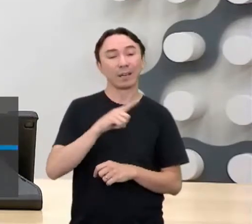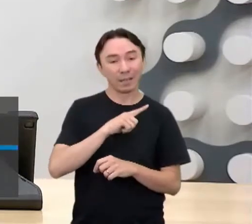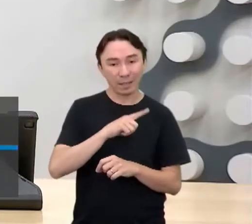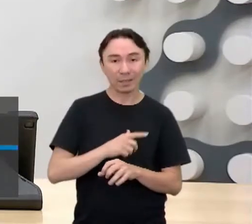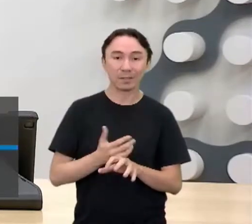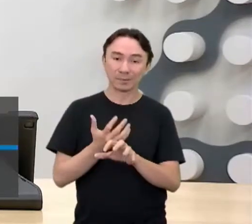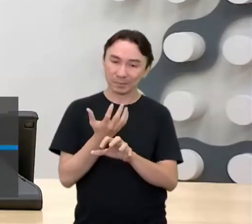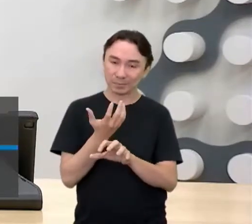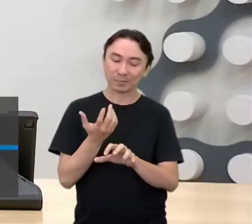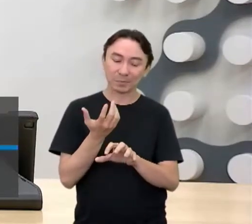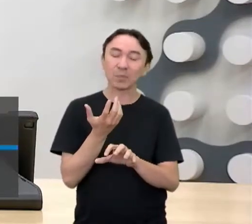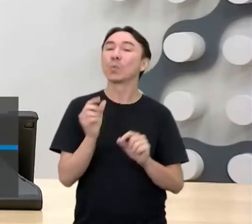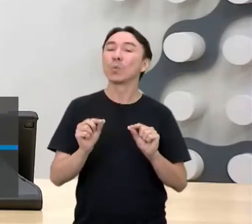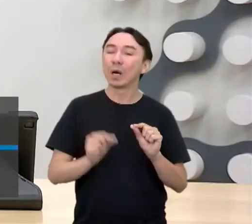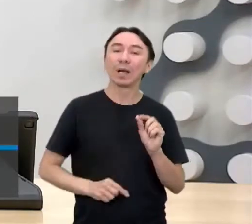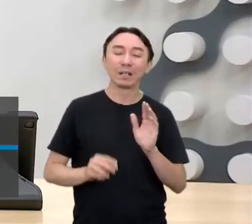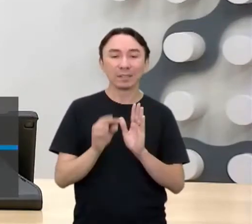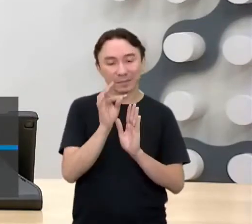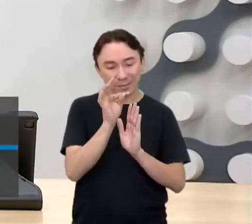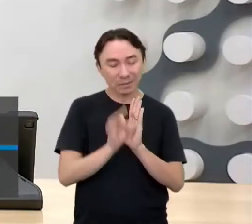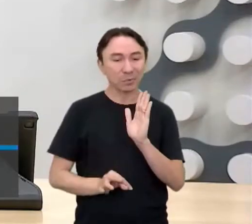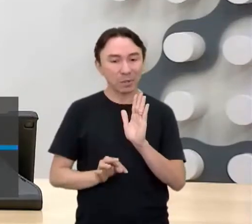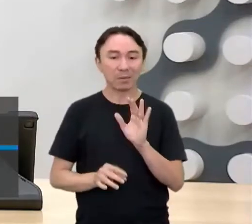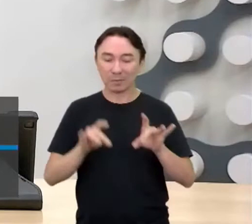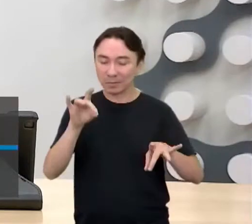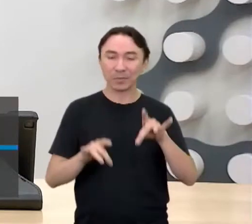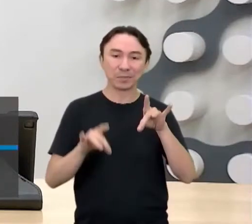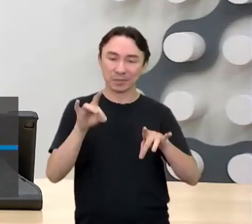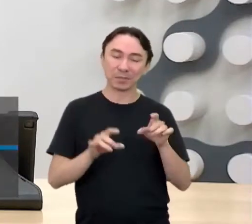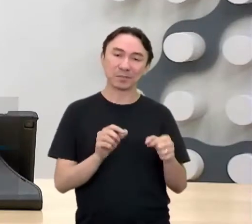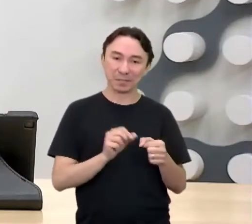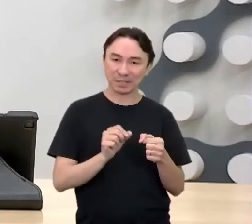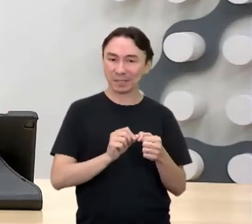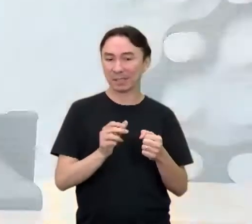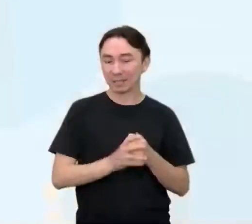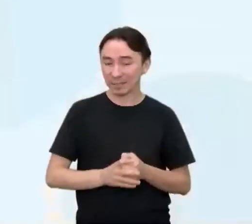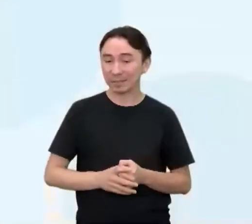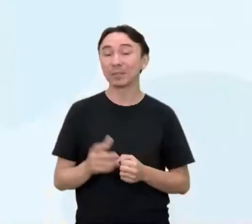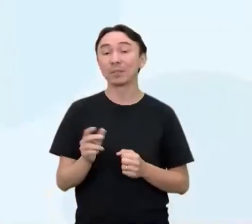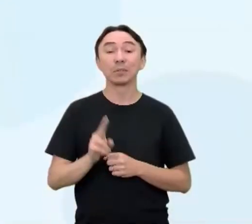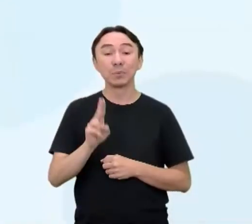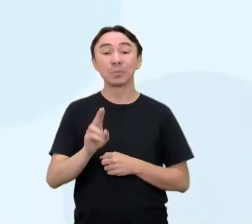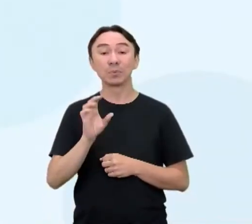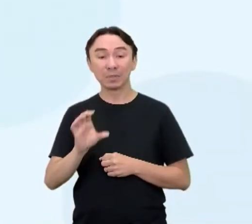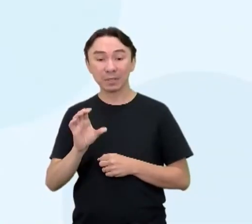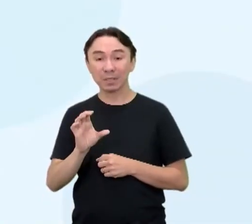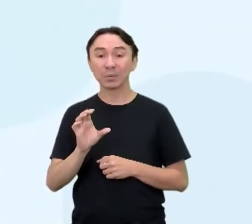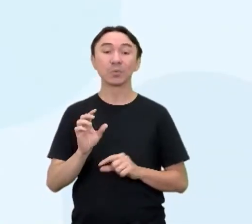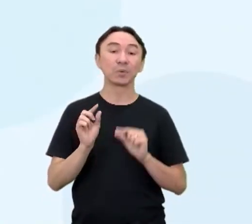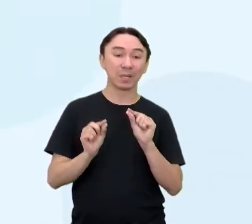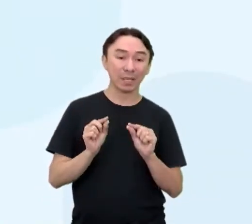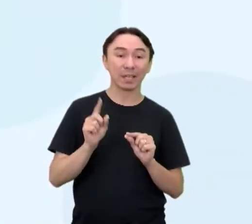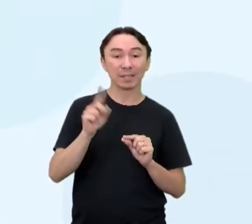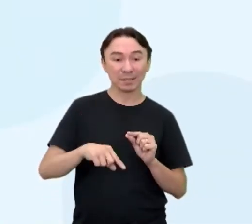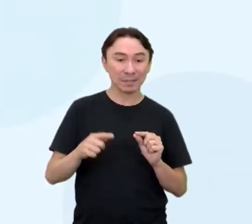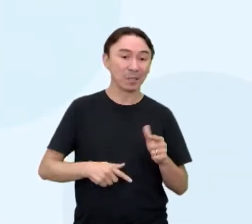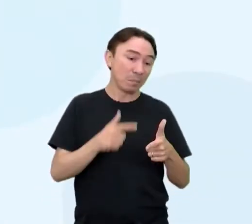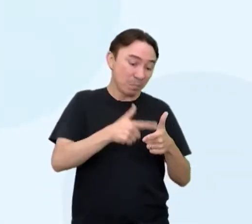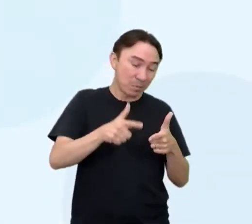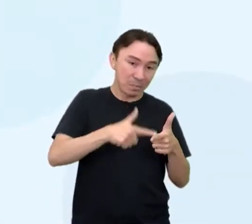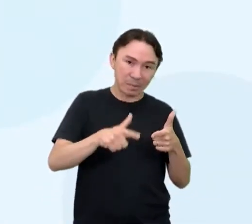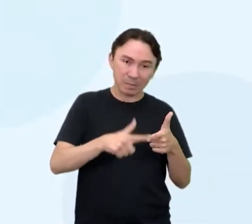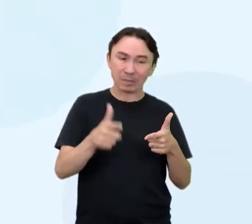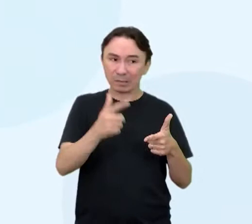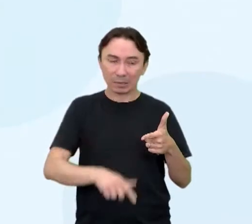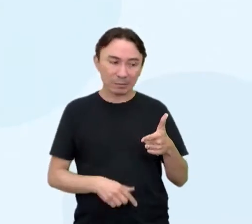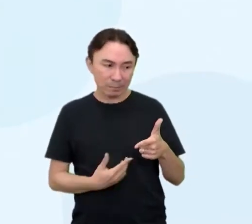um tempinho, né? E a unidade curricular é como se tornar um resolvedor de problemas. E